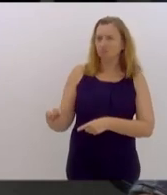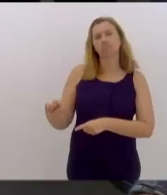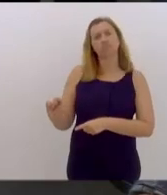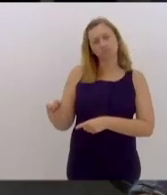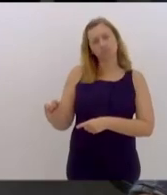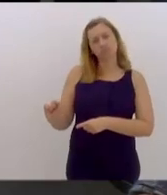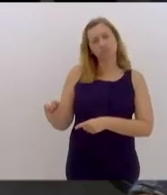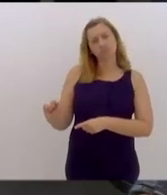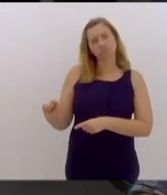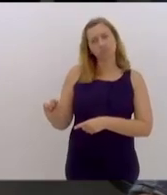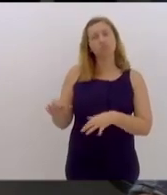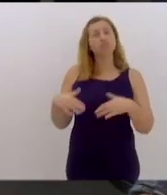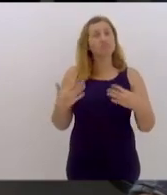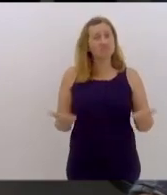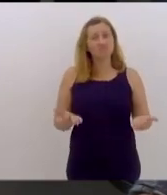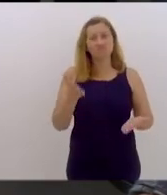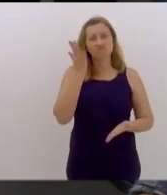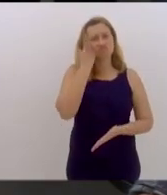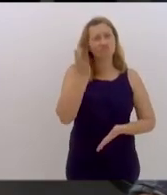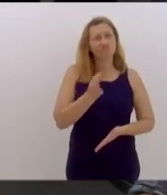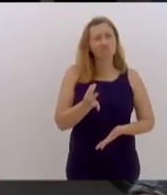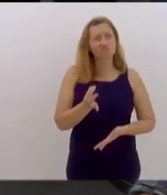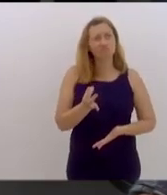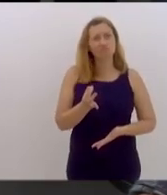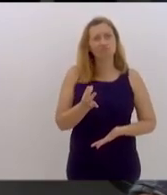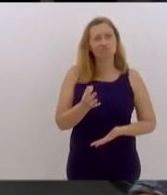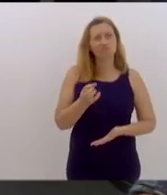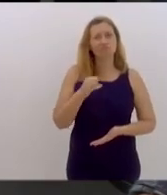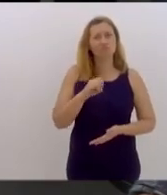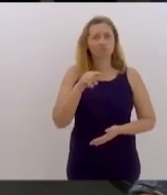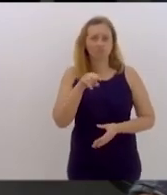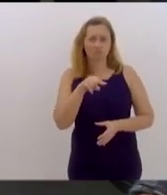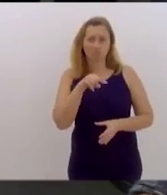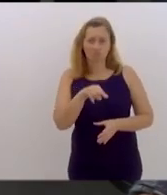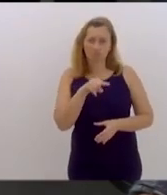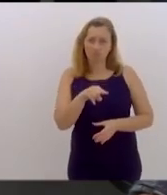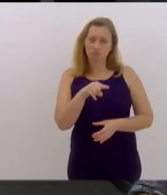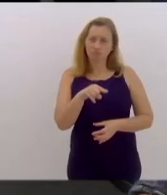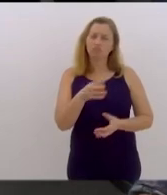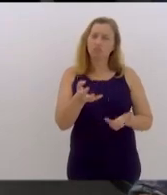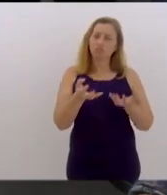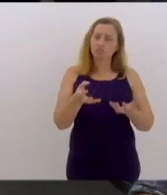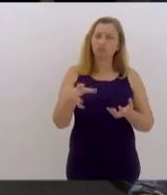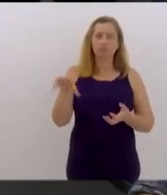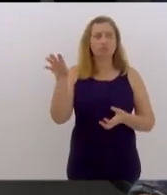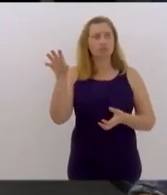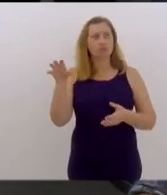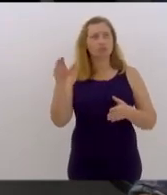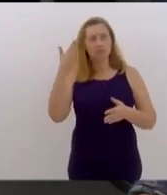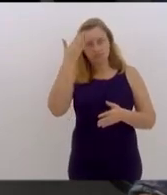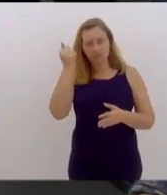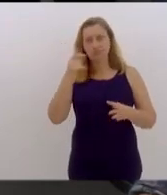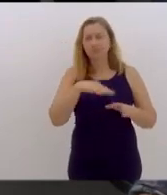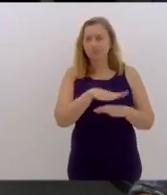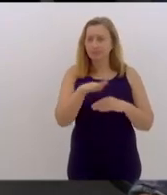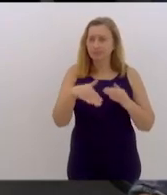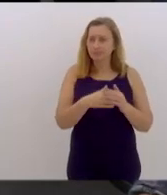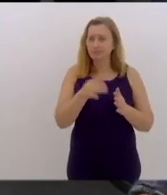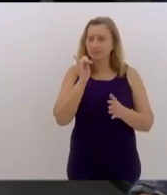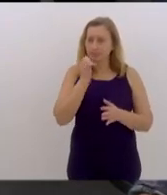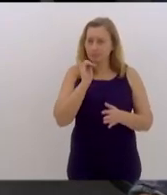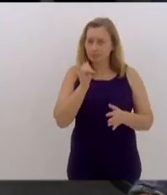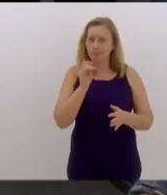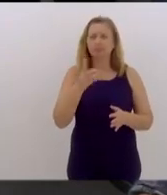baixos né então não sei se caberia aqui aí também queria ouvir tanto todos né o